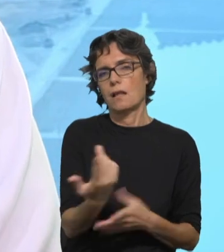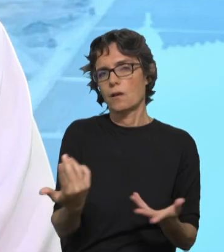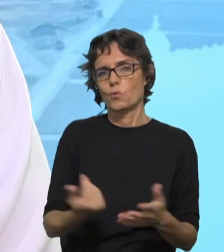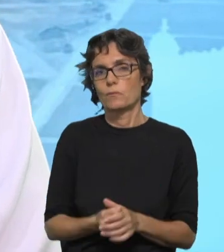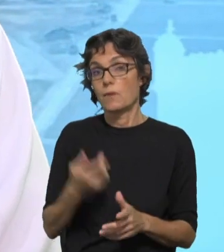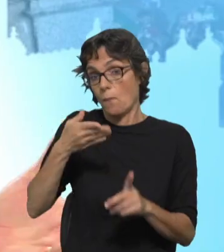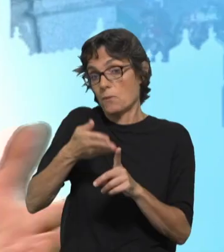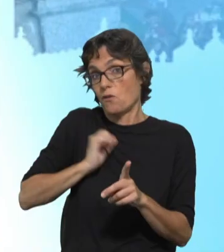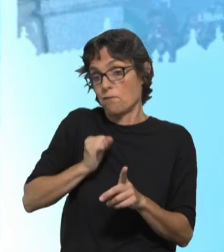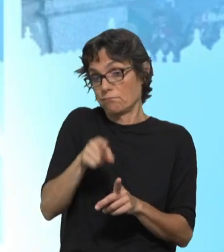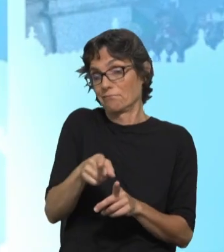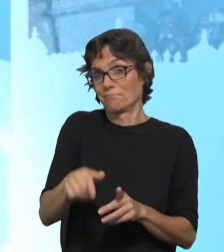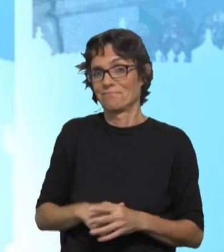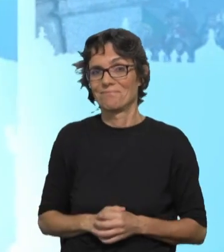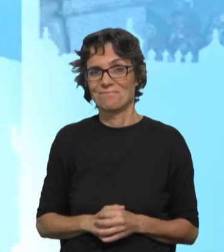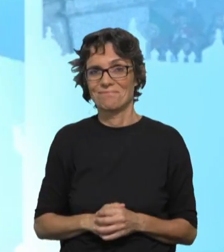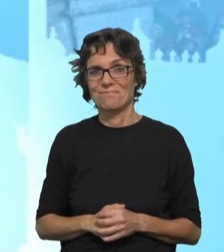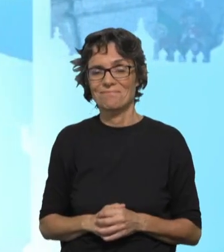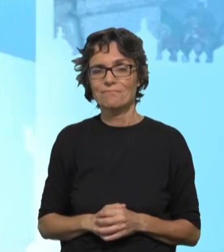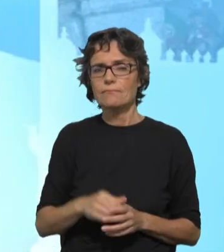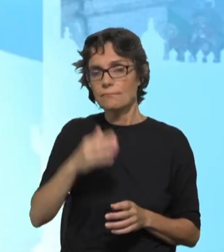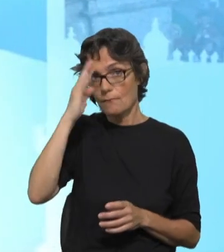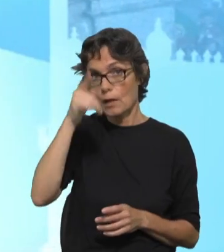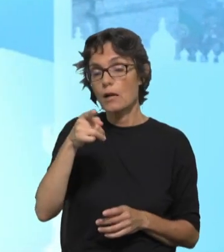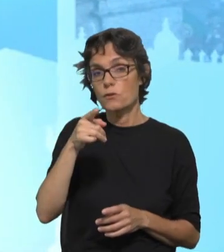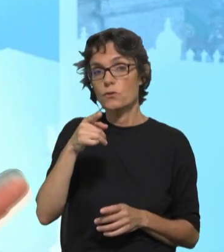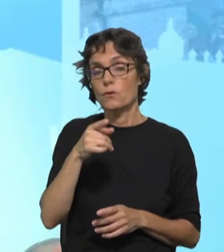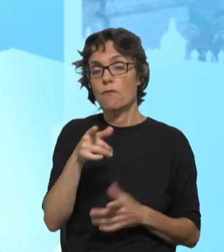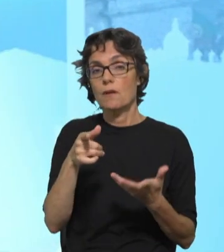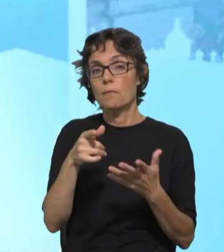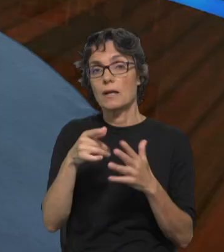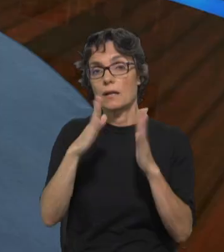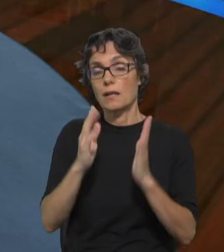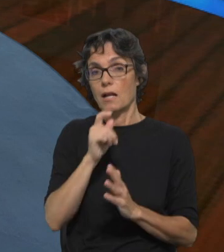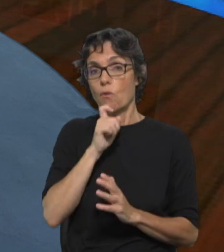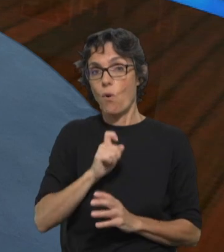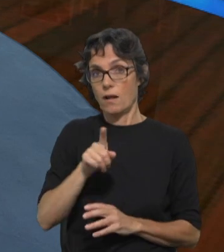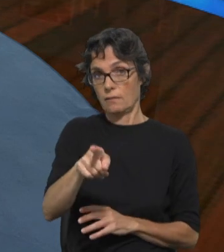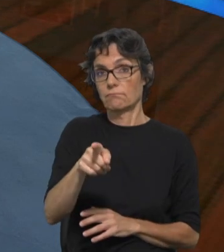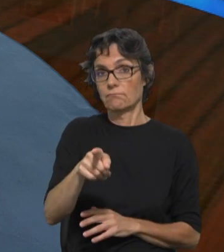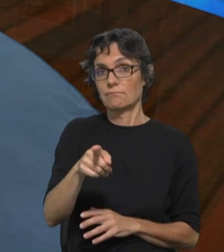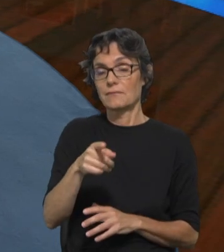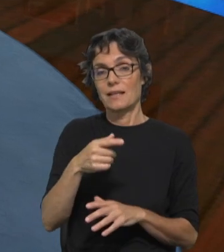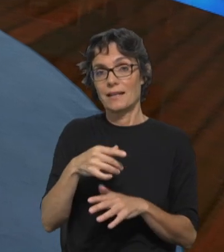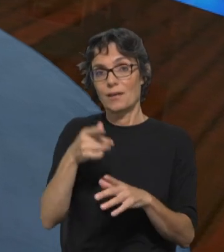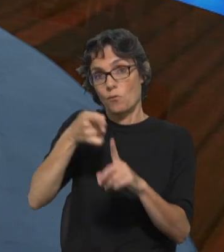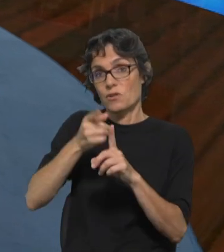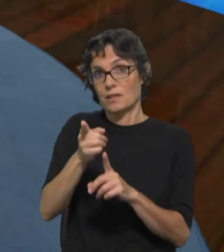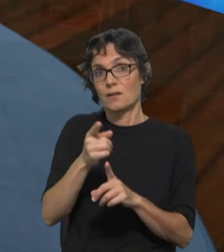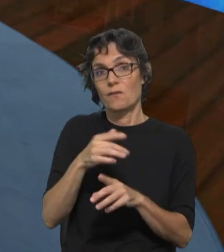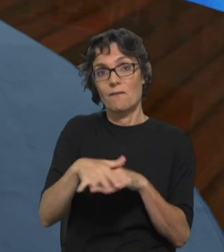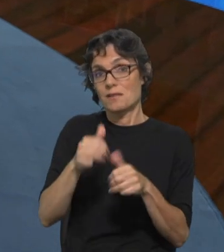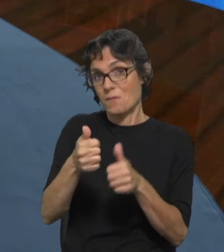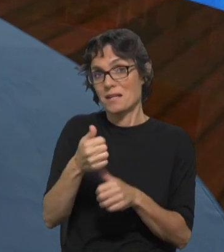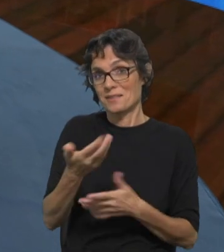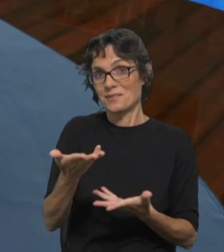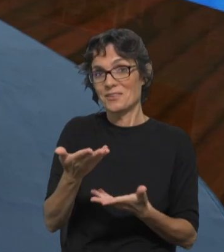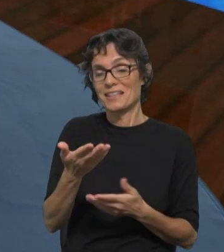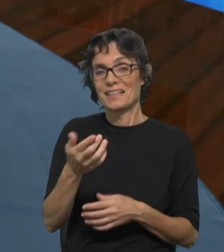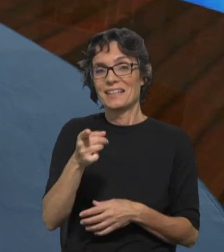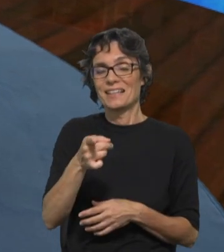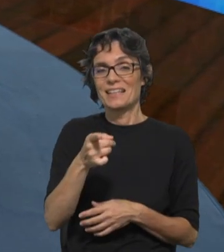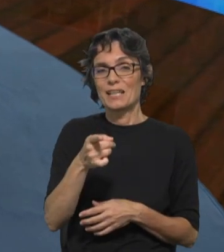acho que isso é algo que é muito marcante nosso, eu pelo menos sinto. Porque nós não nos... Há várias frases dela que eu tenho na minha